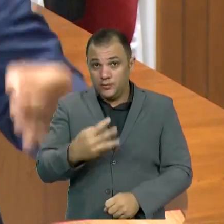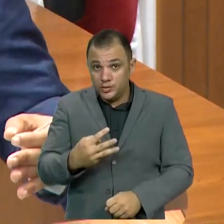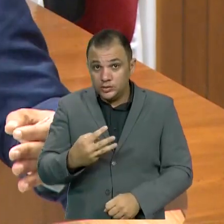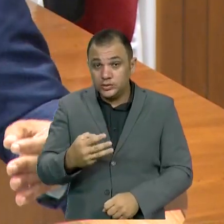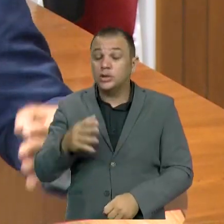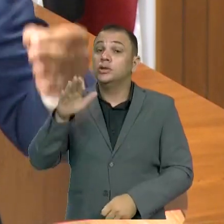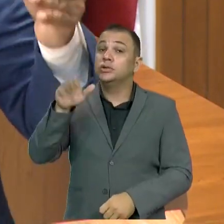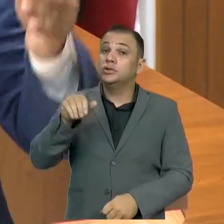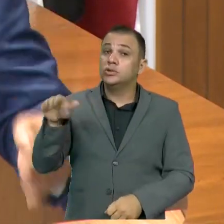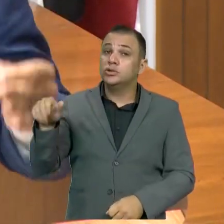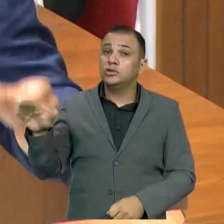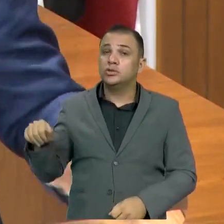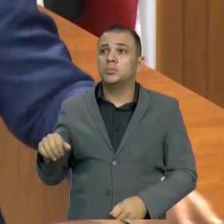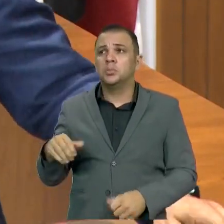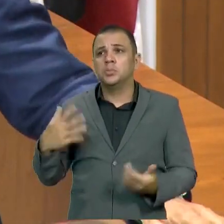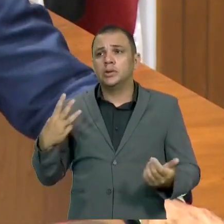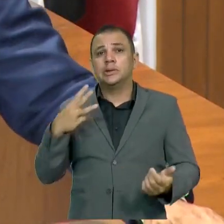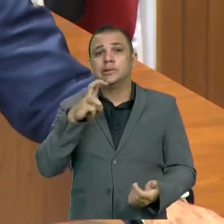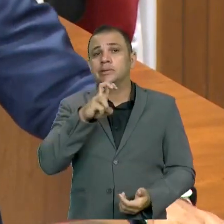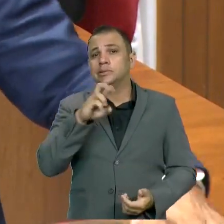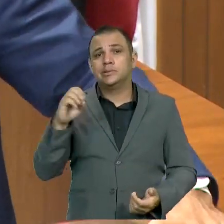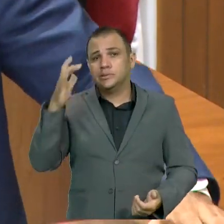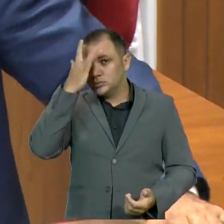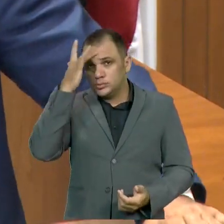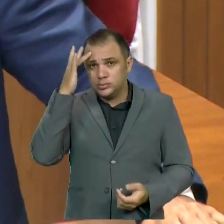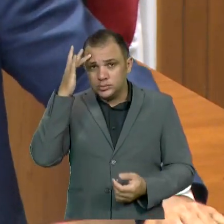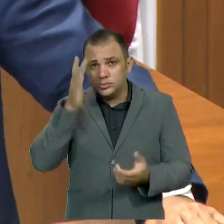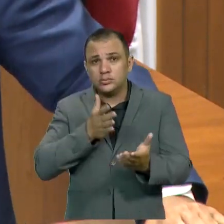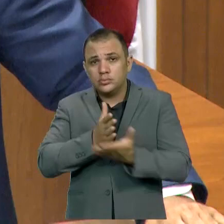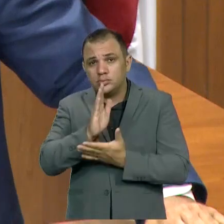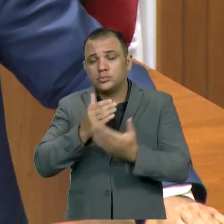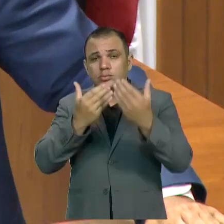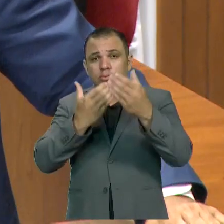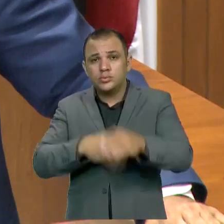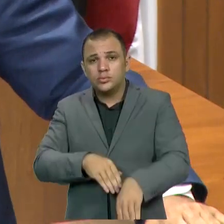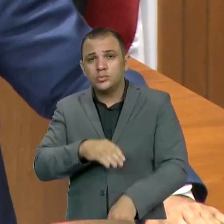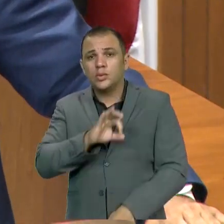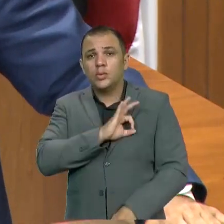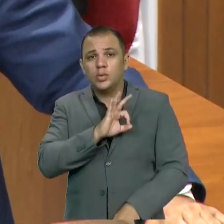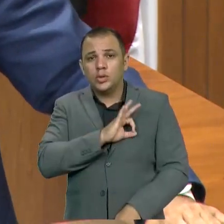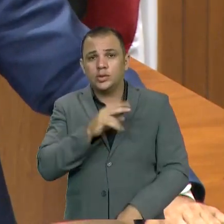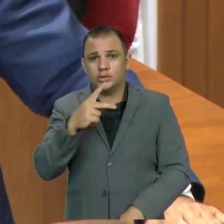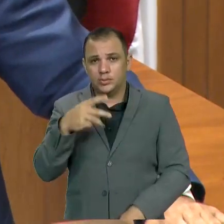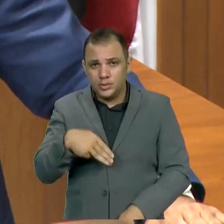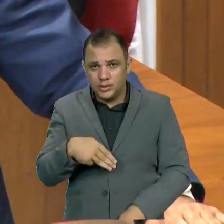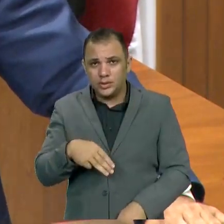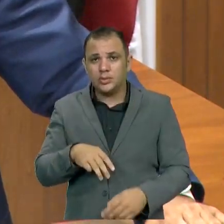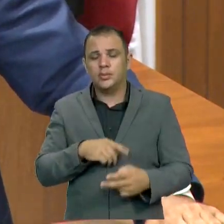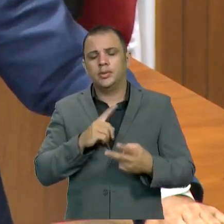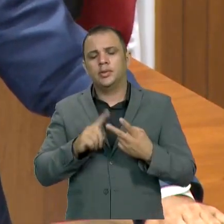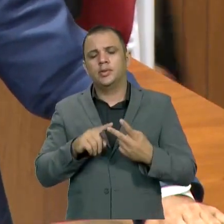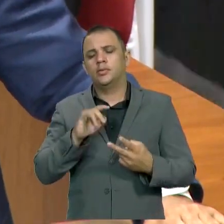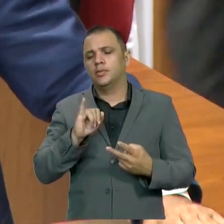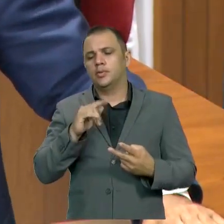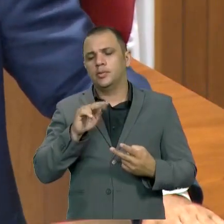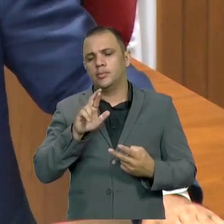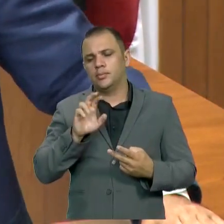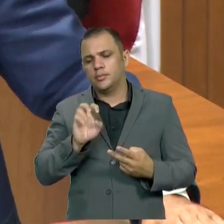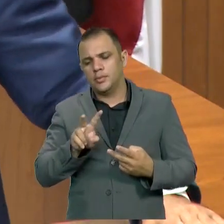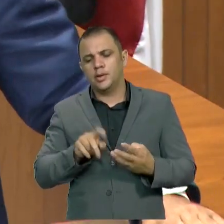menos 500 aprovados nos concursos da Polícia Militar do Estado do Maranhão. Do IPREV, NAGED,